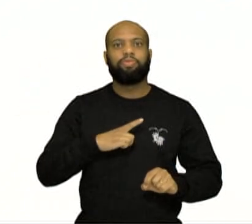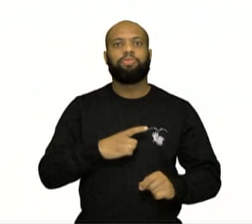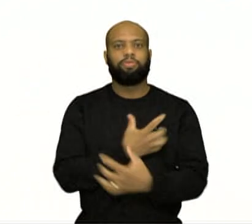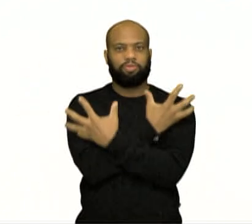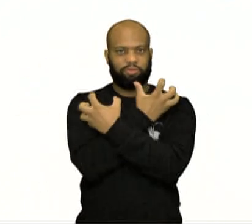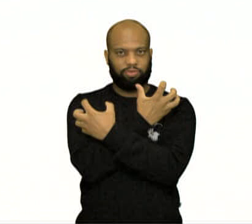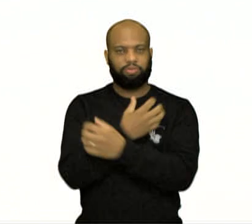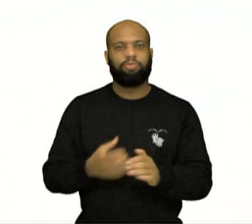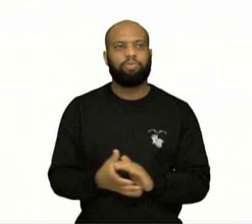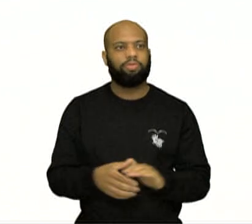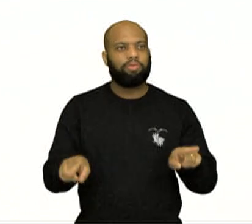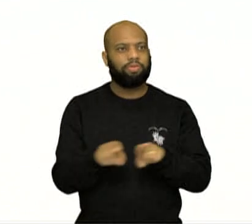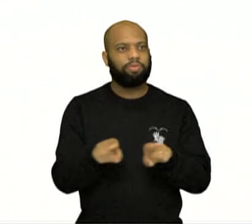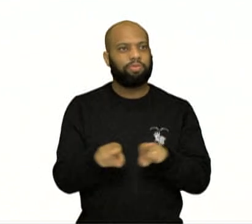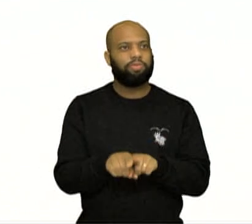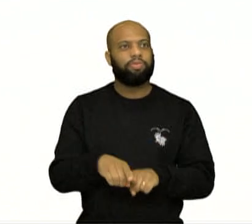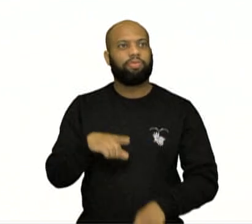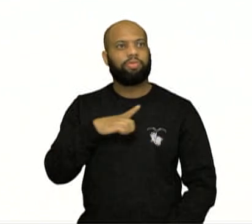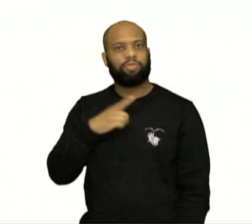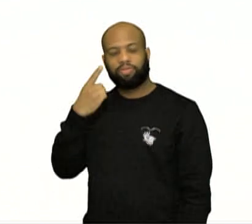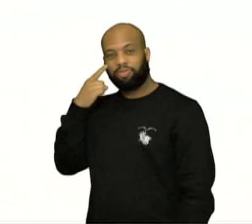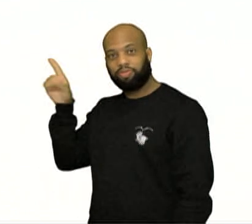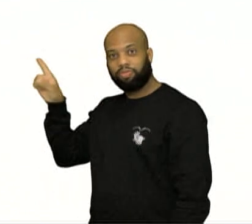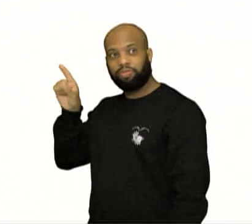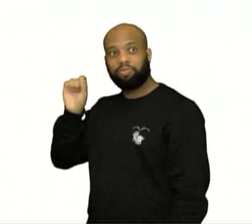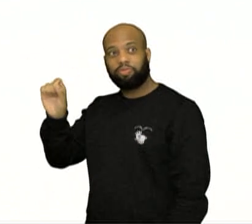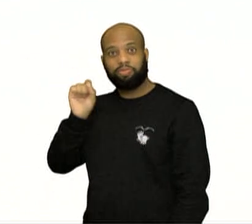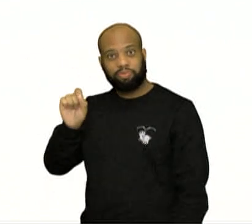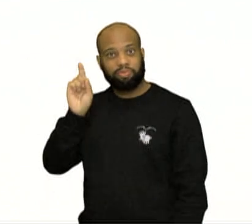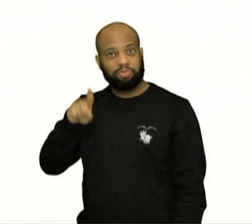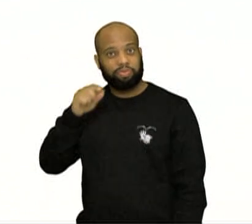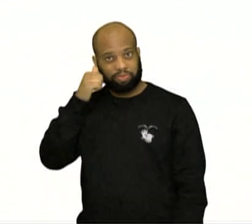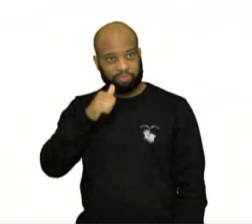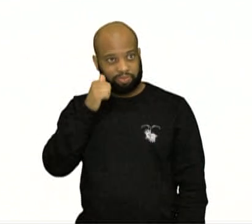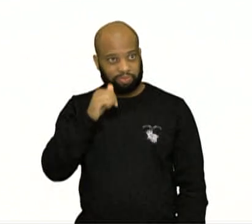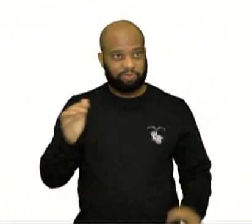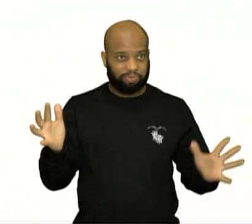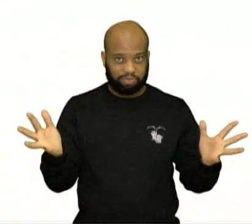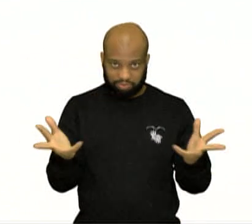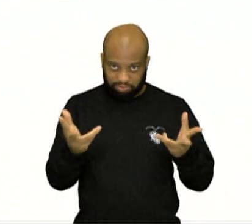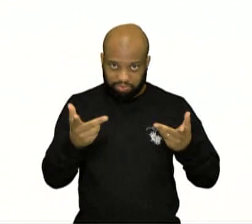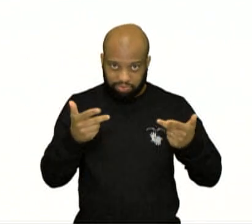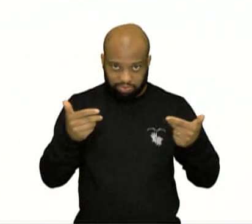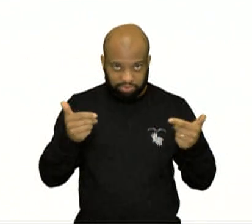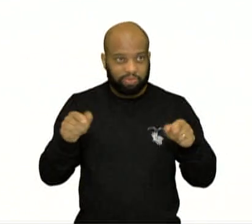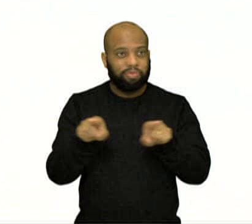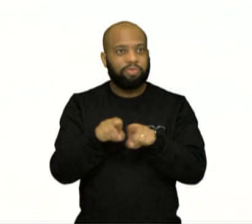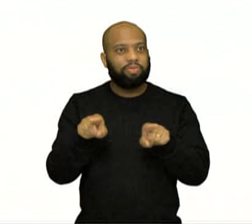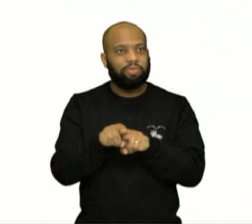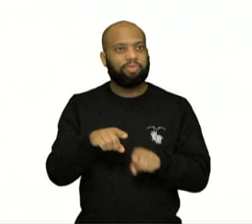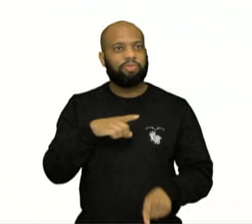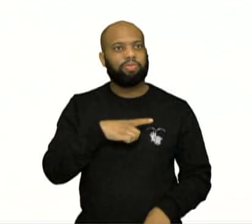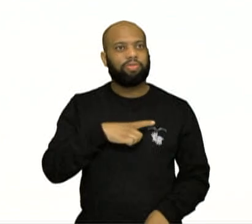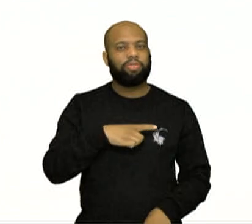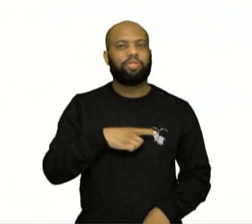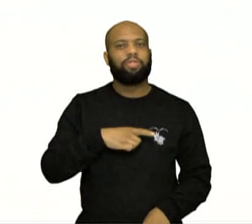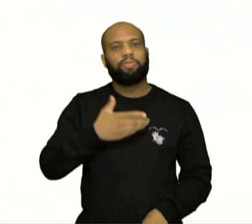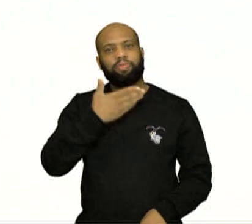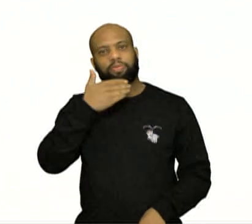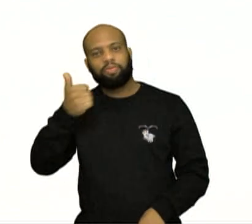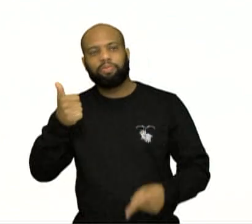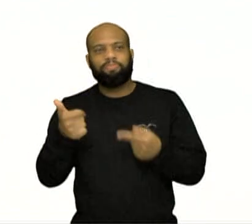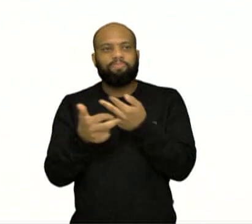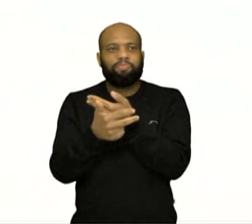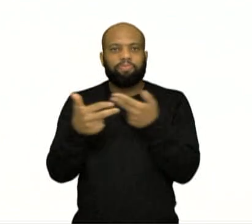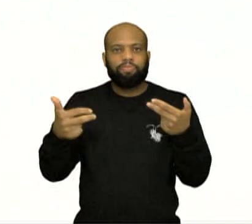que nós temos aqui? Olha, alguém sabe esse filme aqui? Lembrou? Mulher Maravilha. E aqui as melhores coisas do mundo.